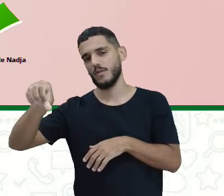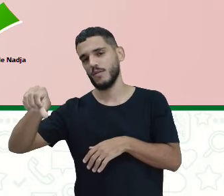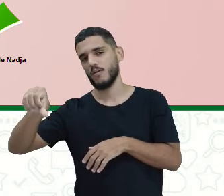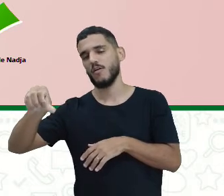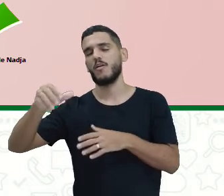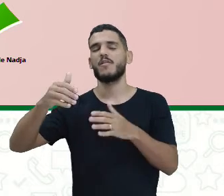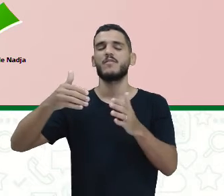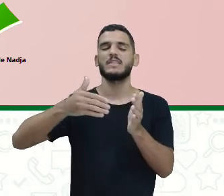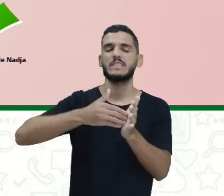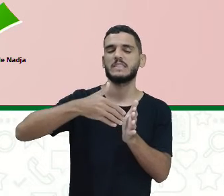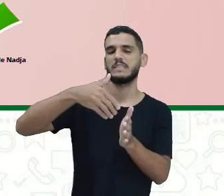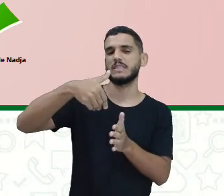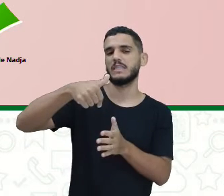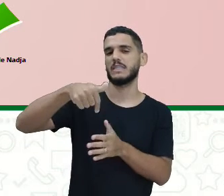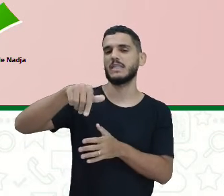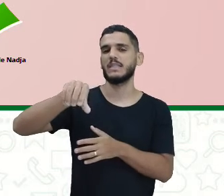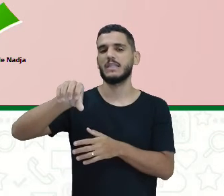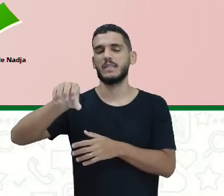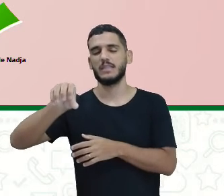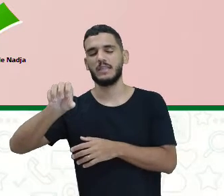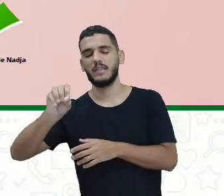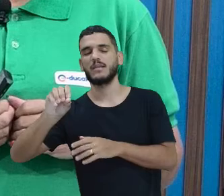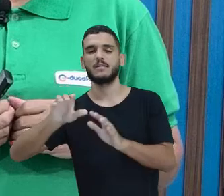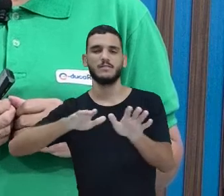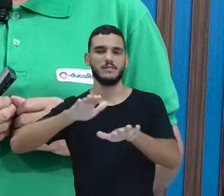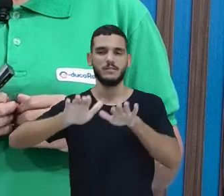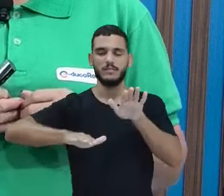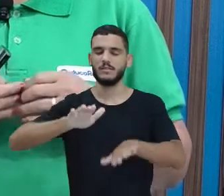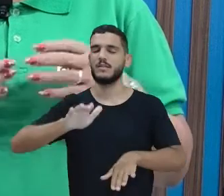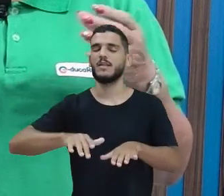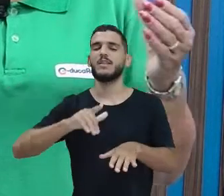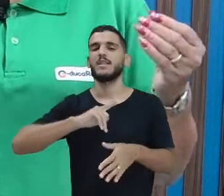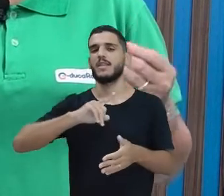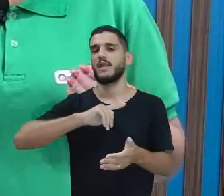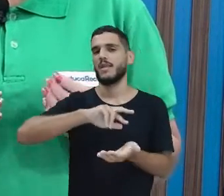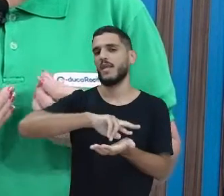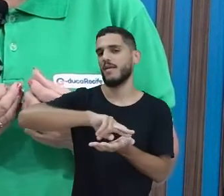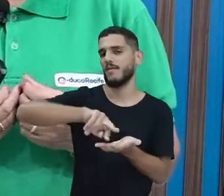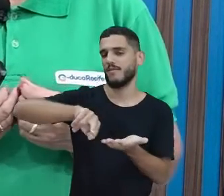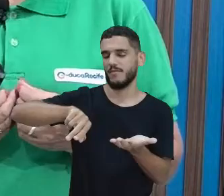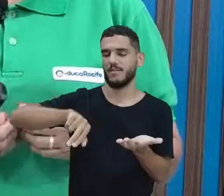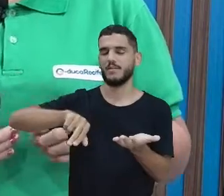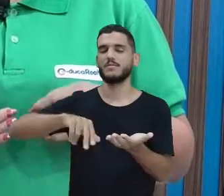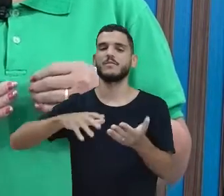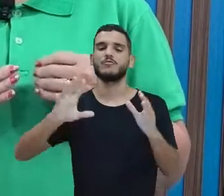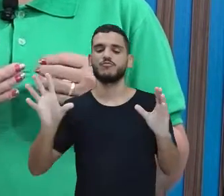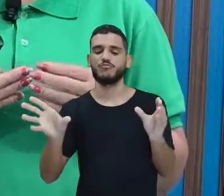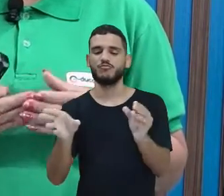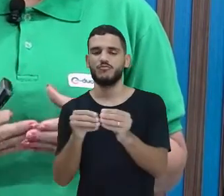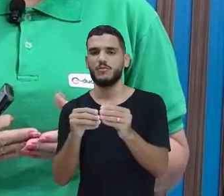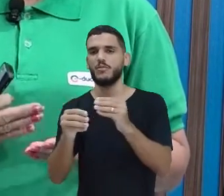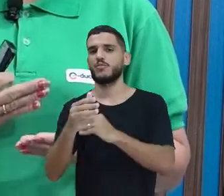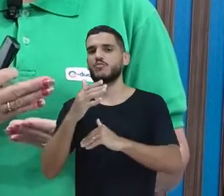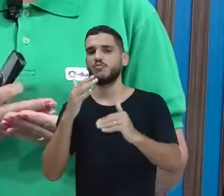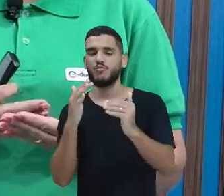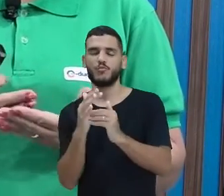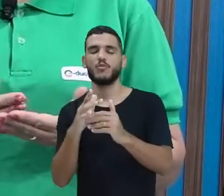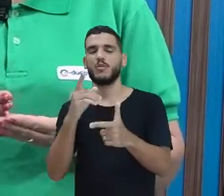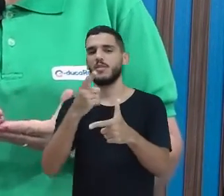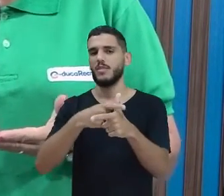88. Então, nessa variação, você juntando tudo e você dividindo